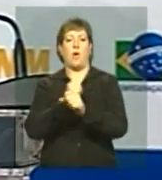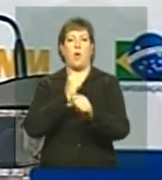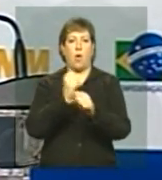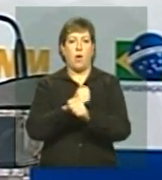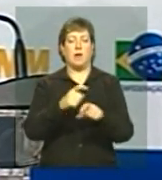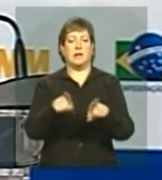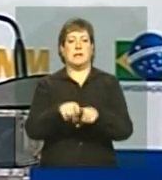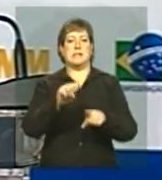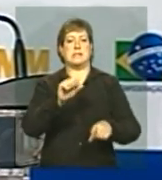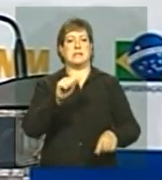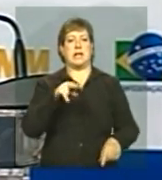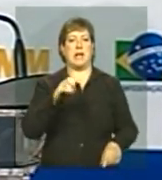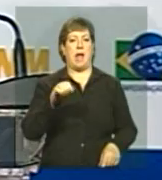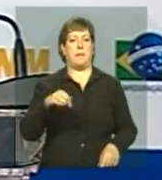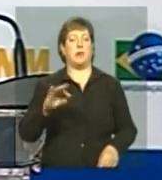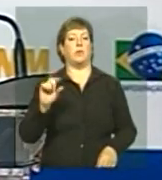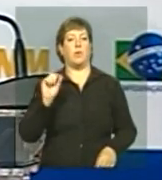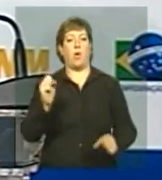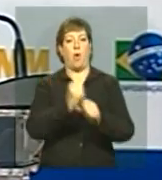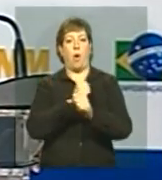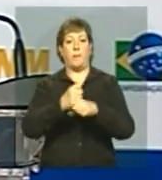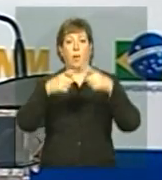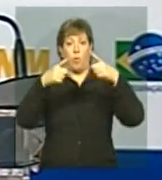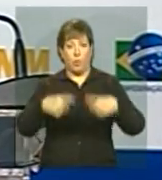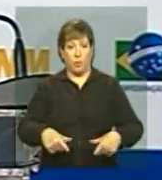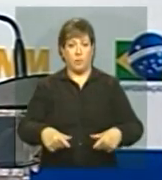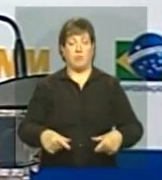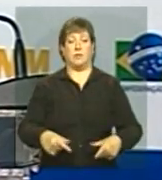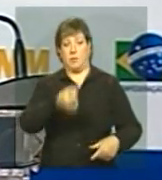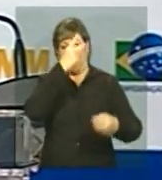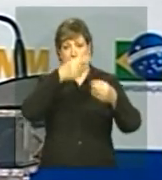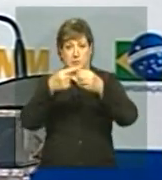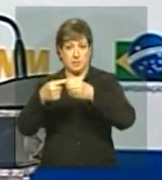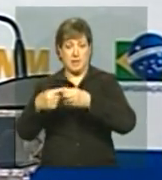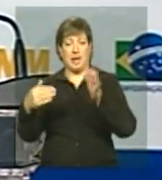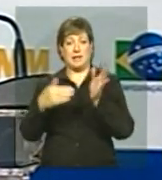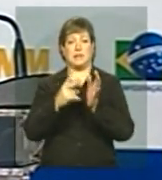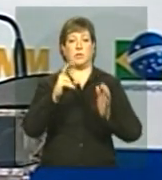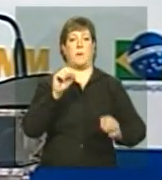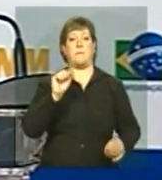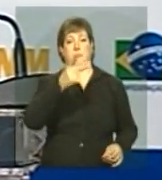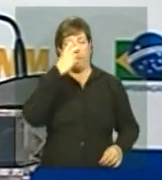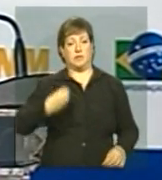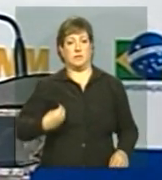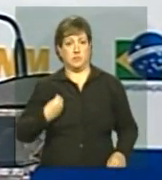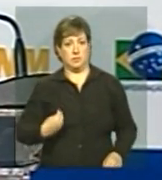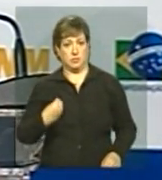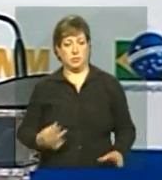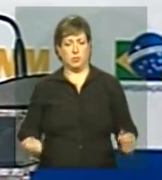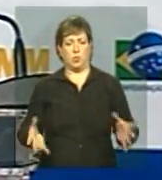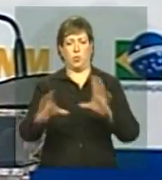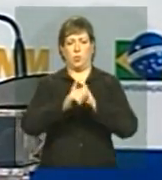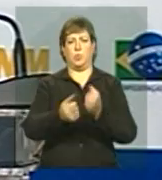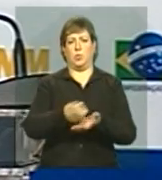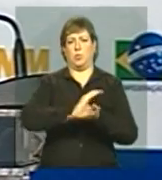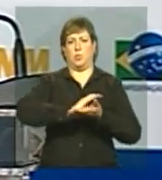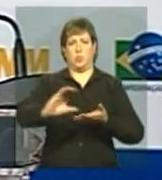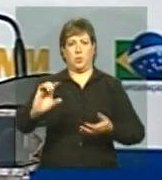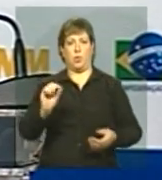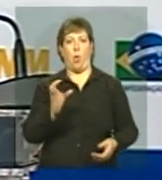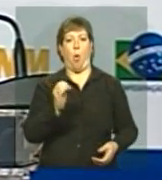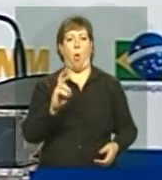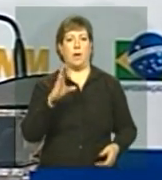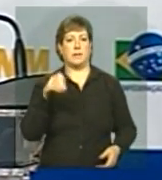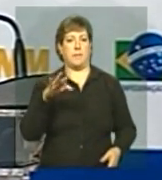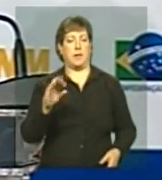mil habitantes, que foi feita, resultando na alocação de 2,9 bilhões de recursos do